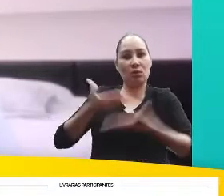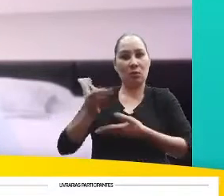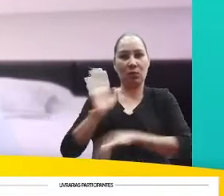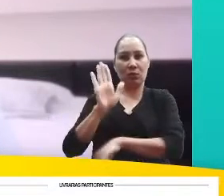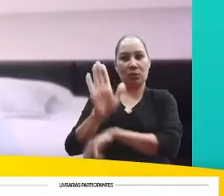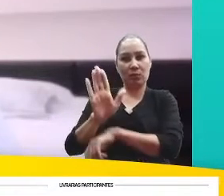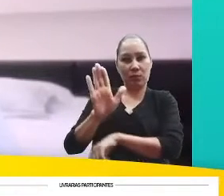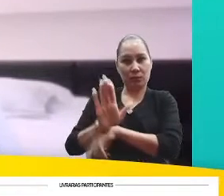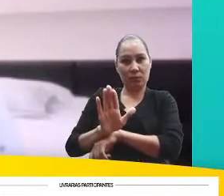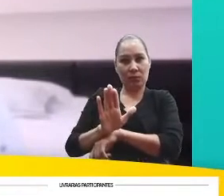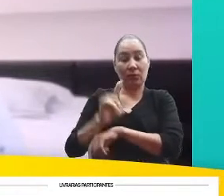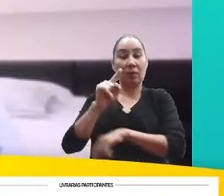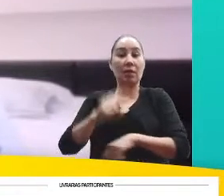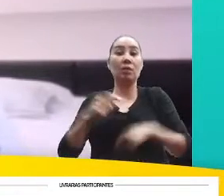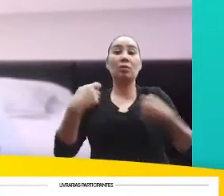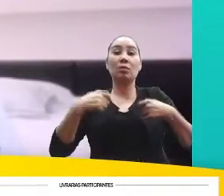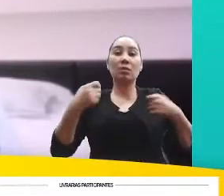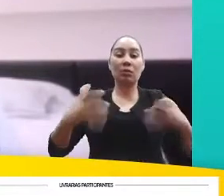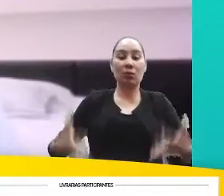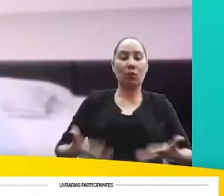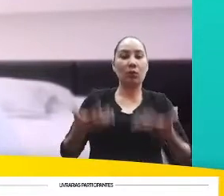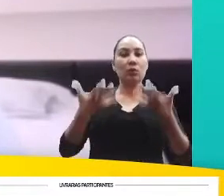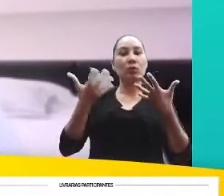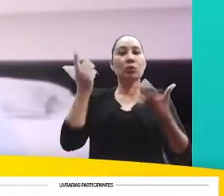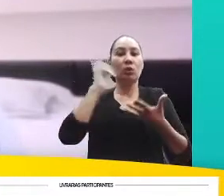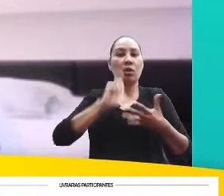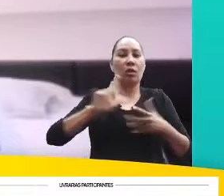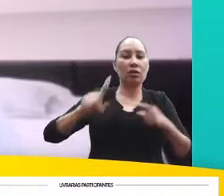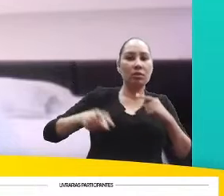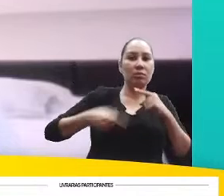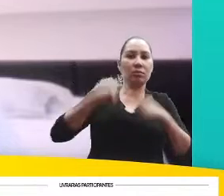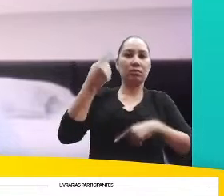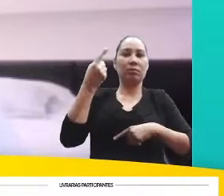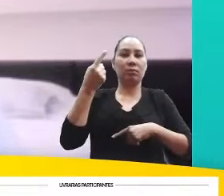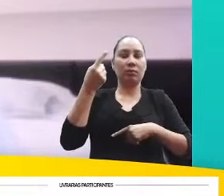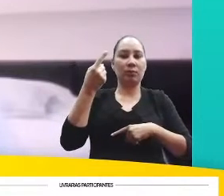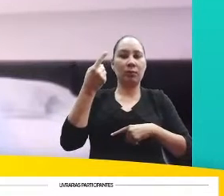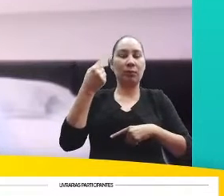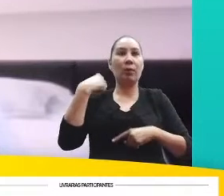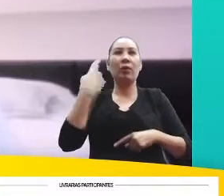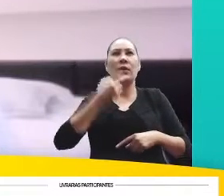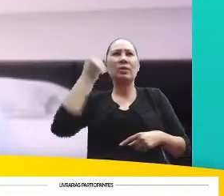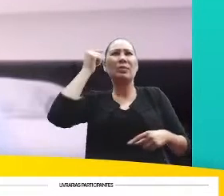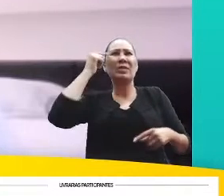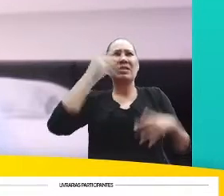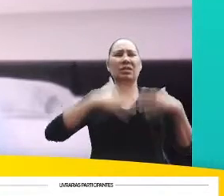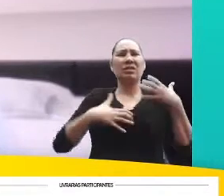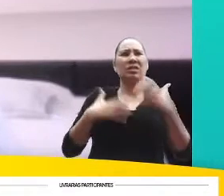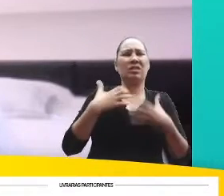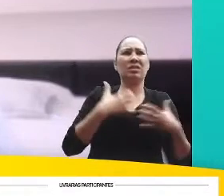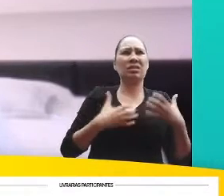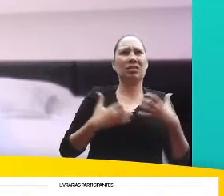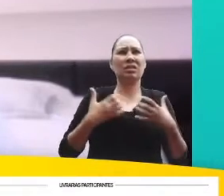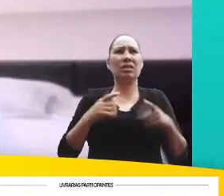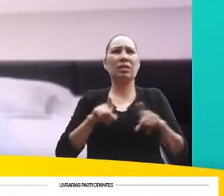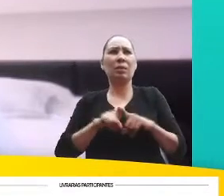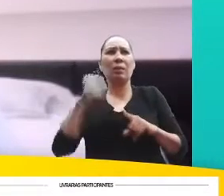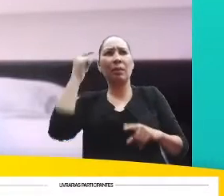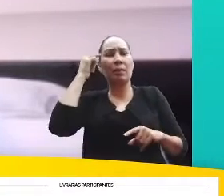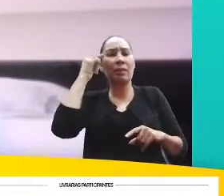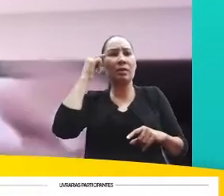tem que ser algo que nos impulsione a caminhar. E quando a gente vai pensando em aflição, a gente vai pensando também em